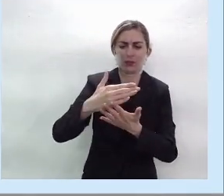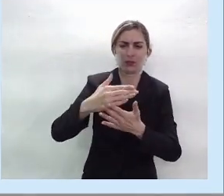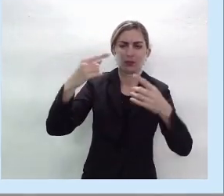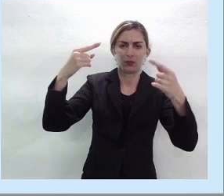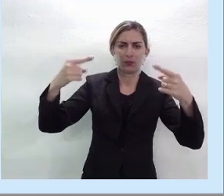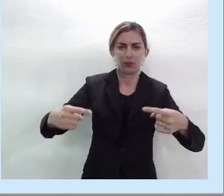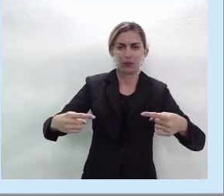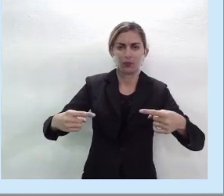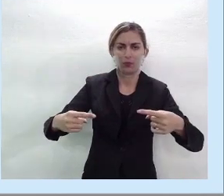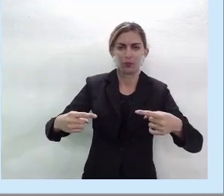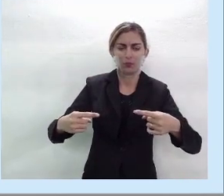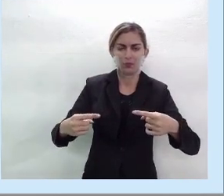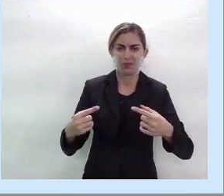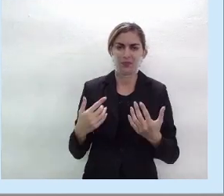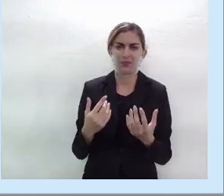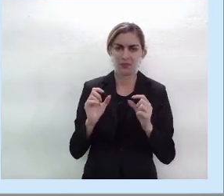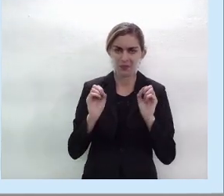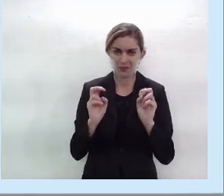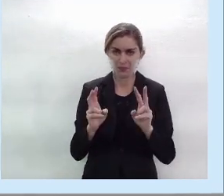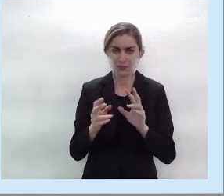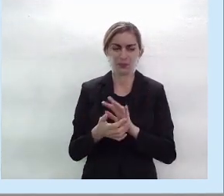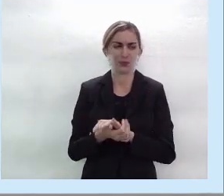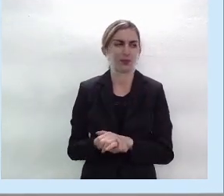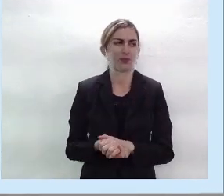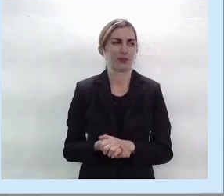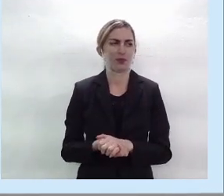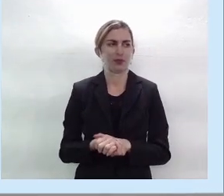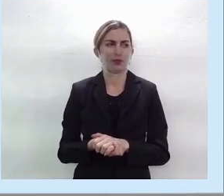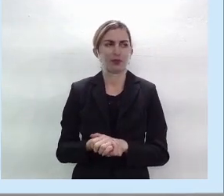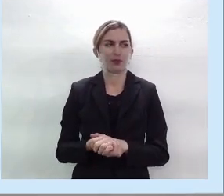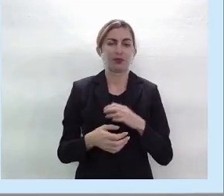de iniciar a luta em si. Ok?